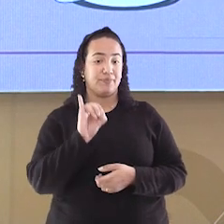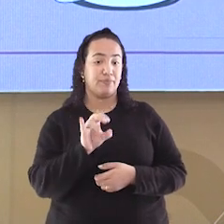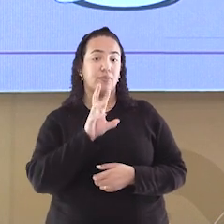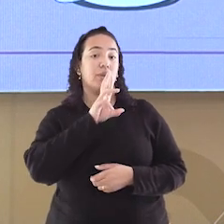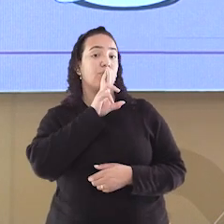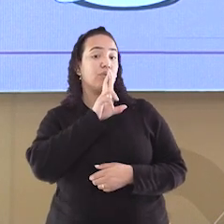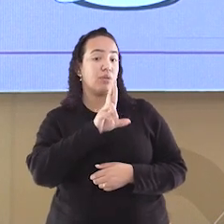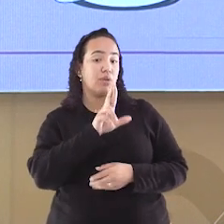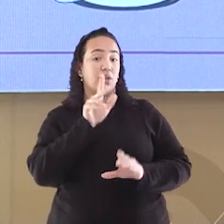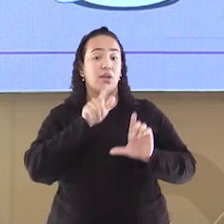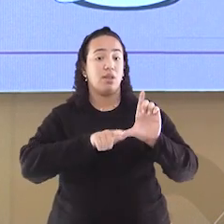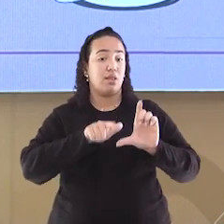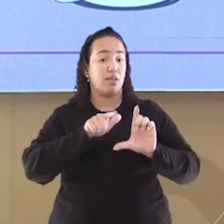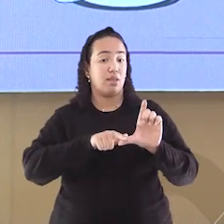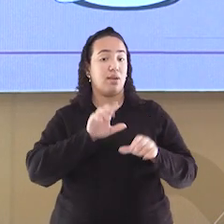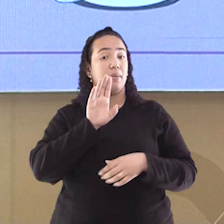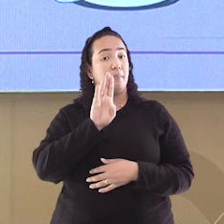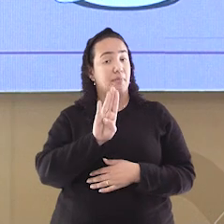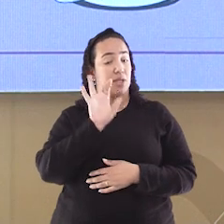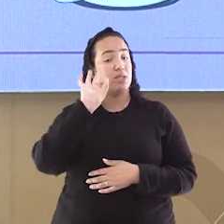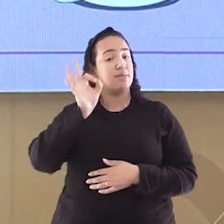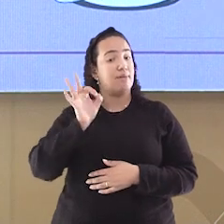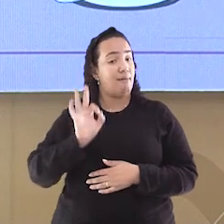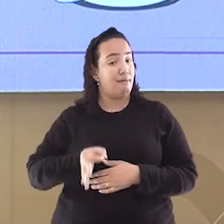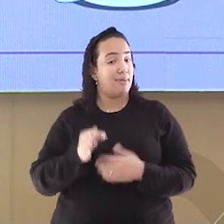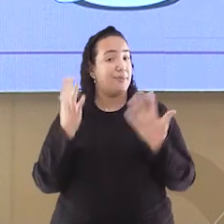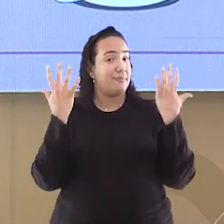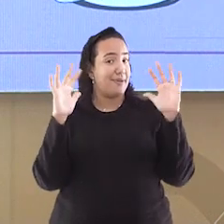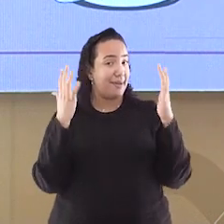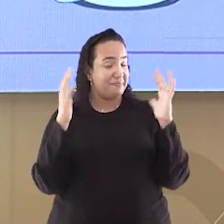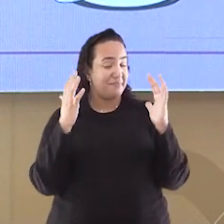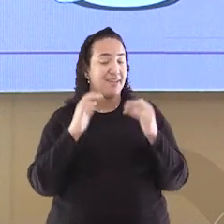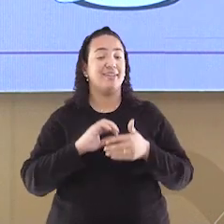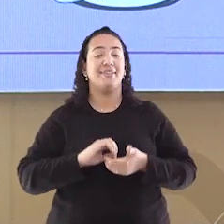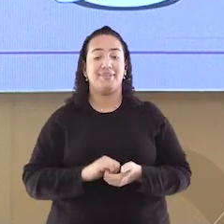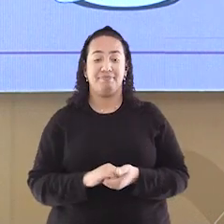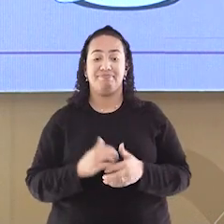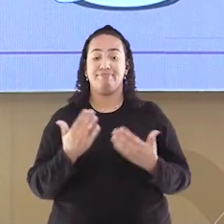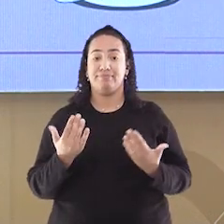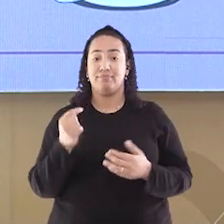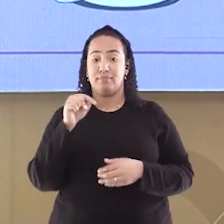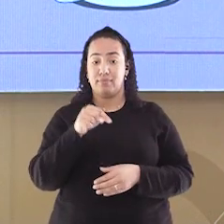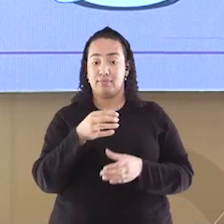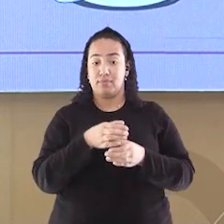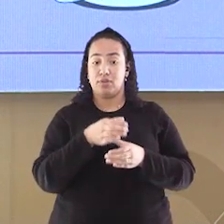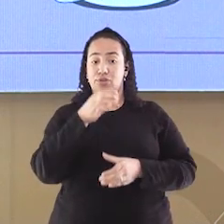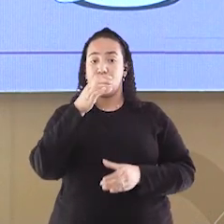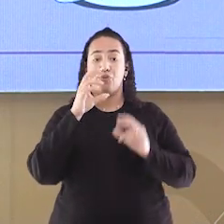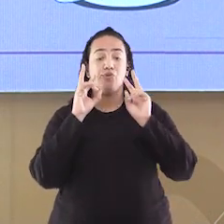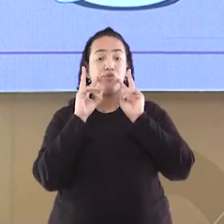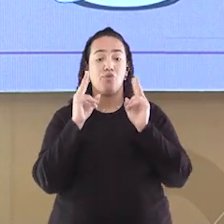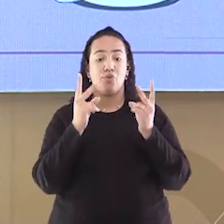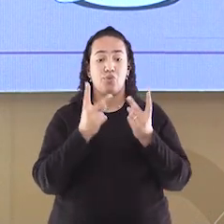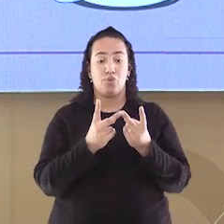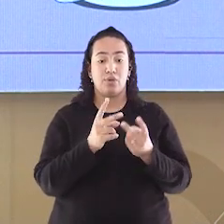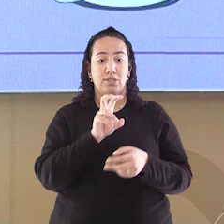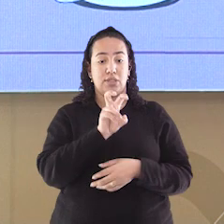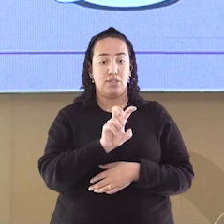Acertou quem marcou a alternativa B. Muito bem. O volume desse cilindro é igual